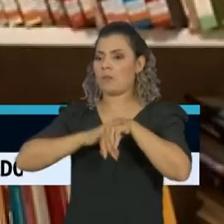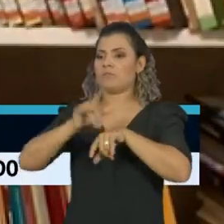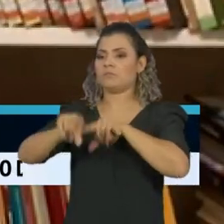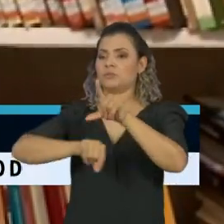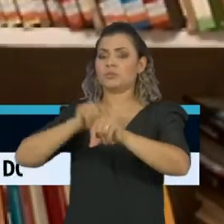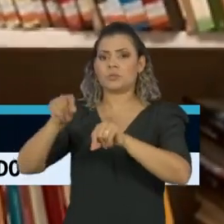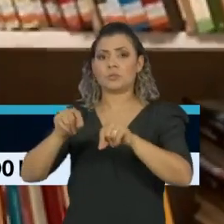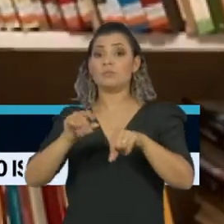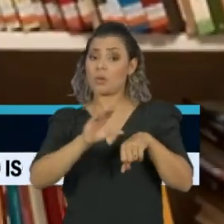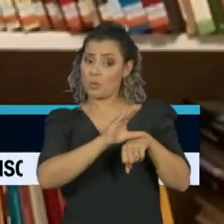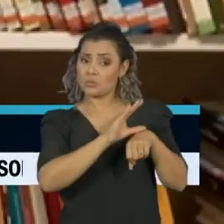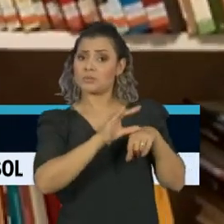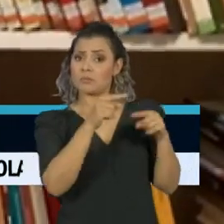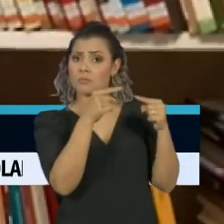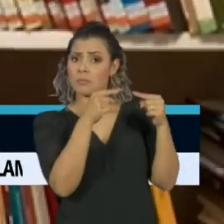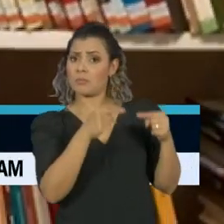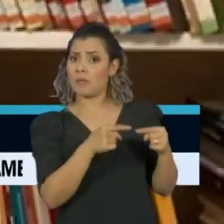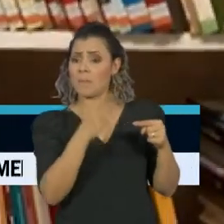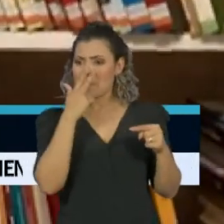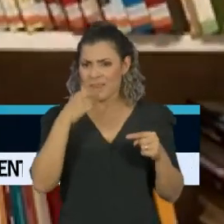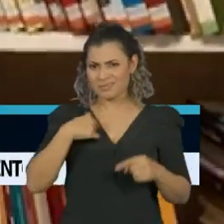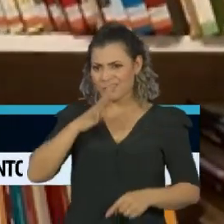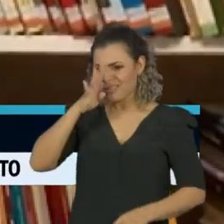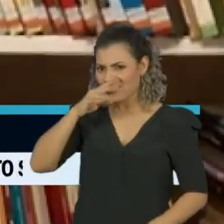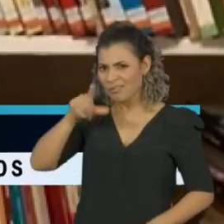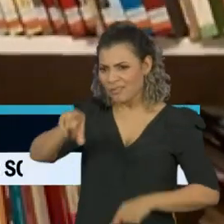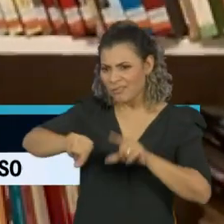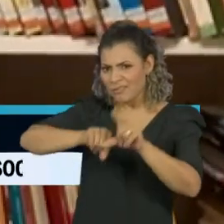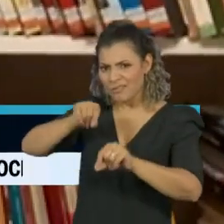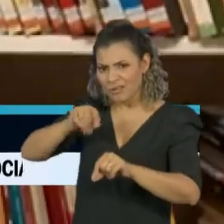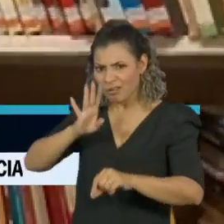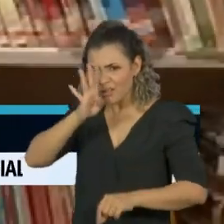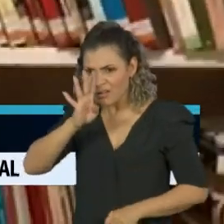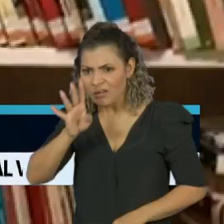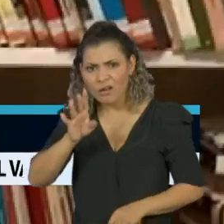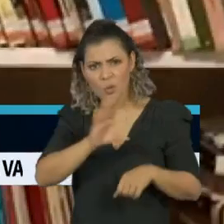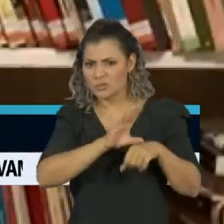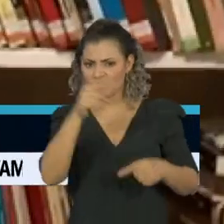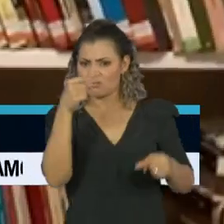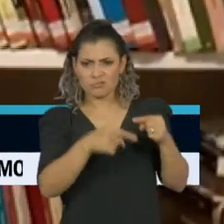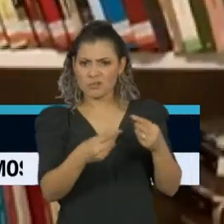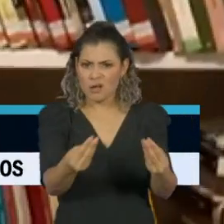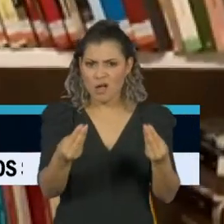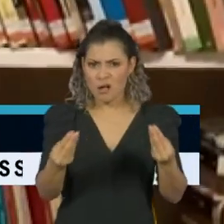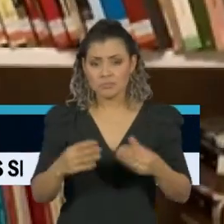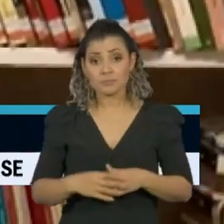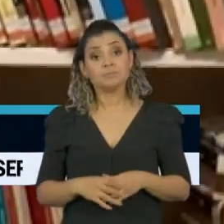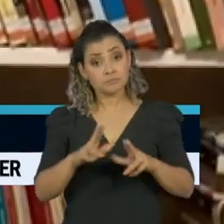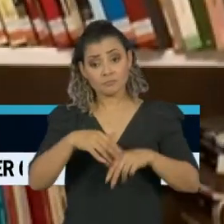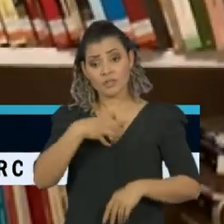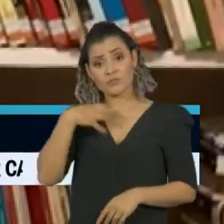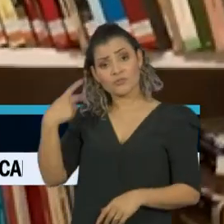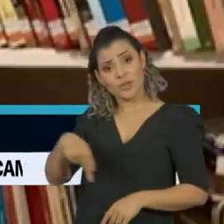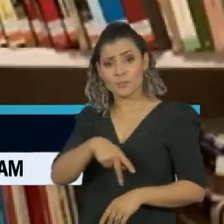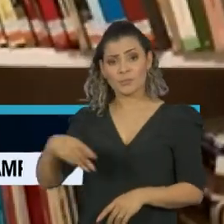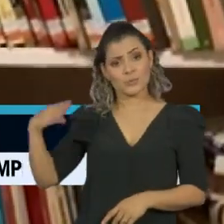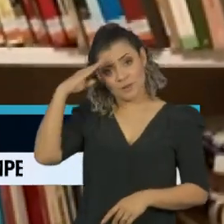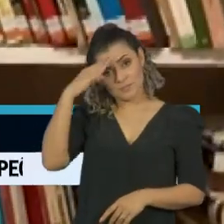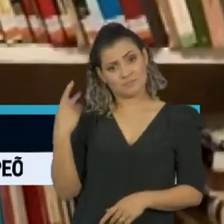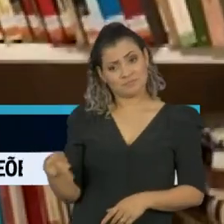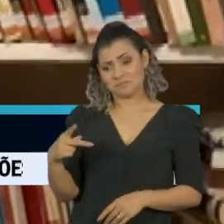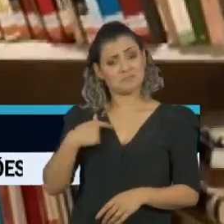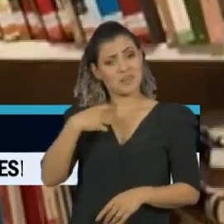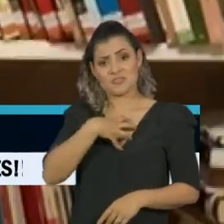dúvida nenhuma constituiria uma vitalidade uma violação da constituição é um modo de agir do bolsonaro ele testa